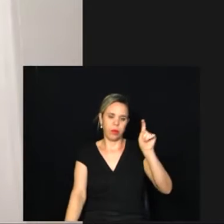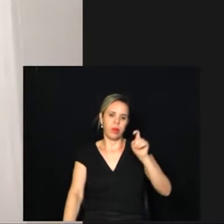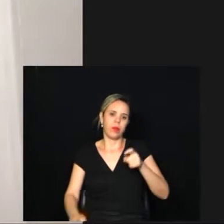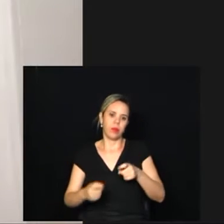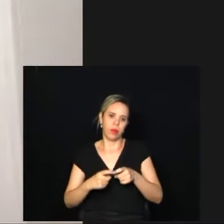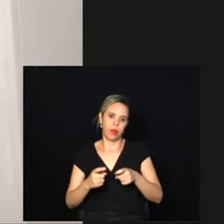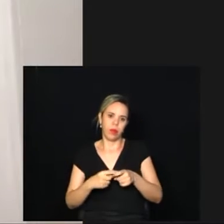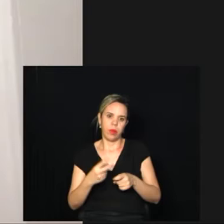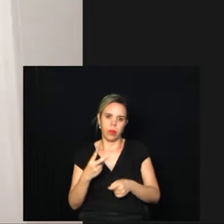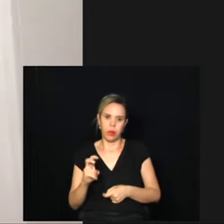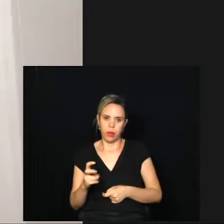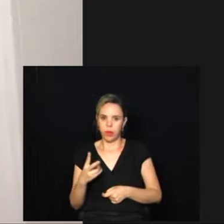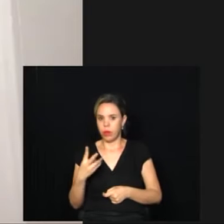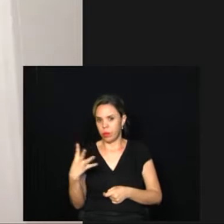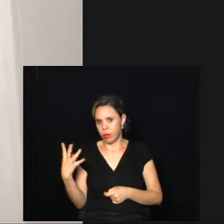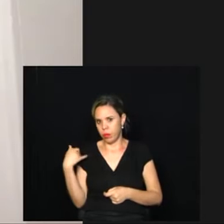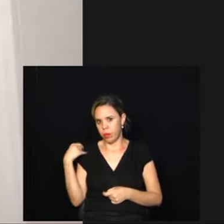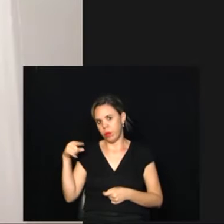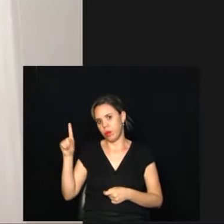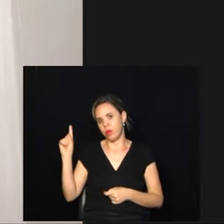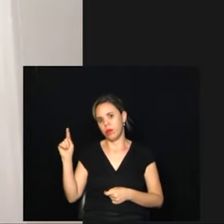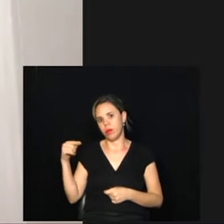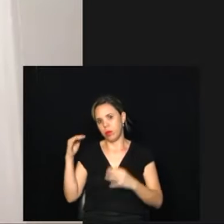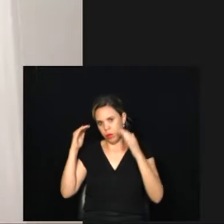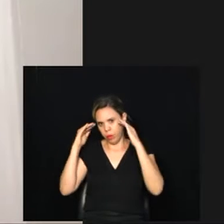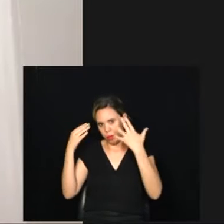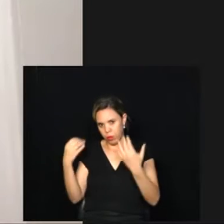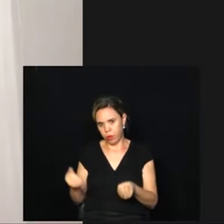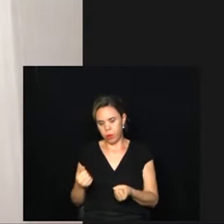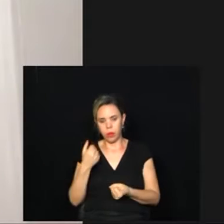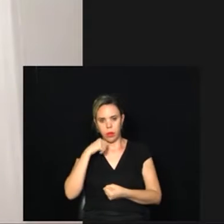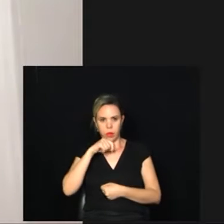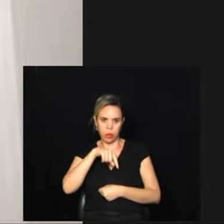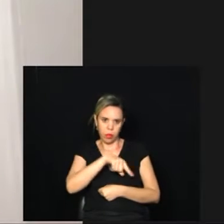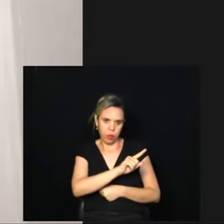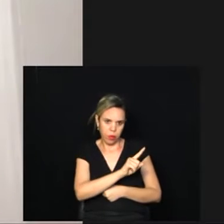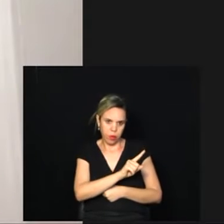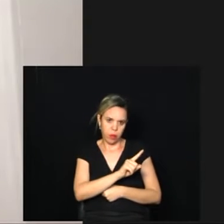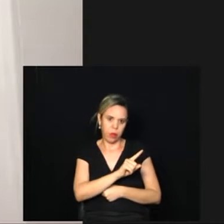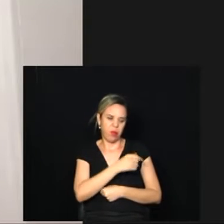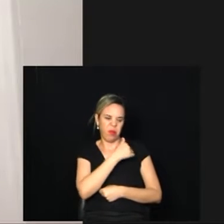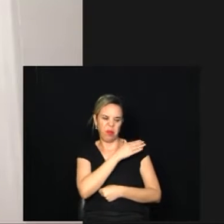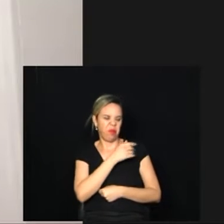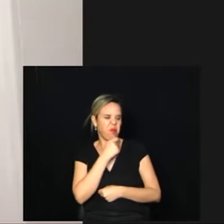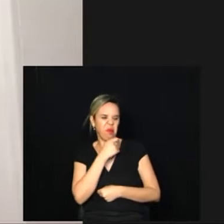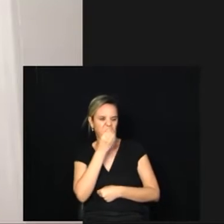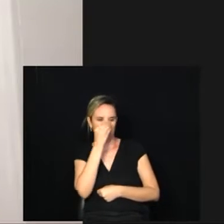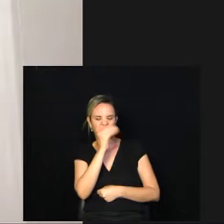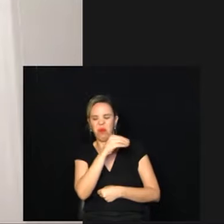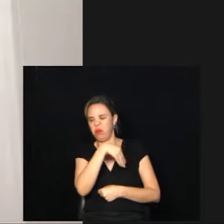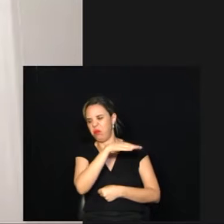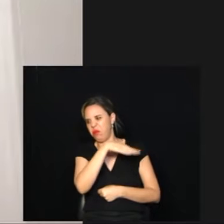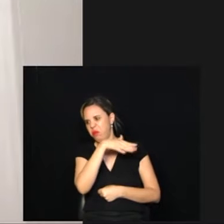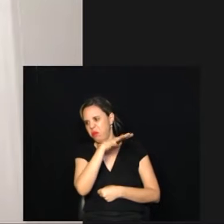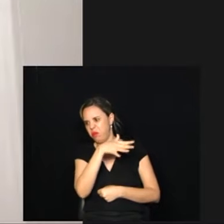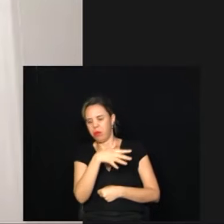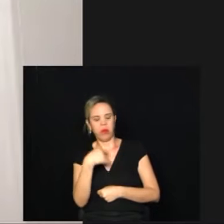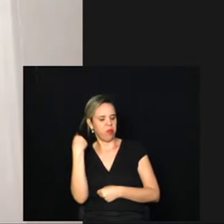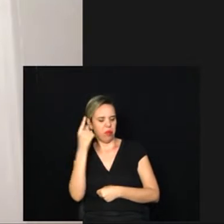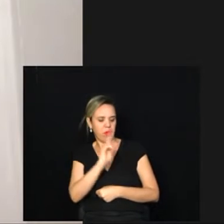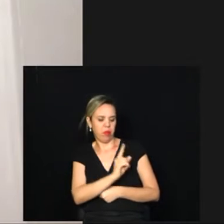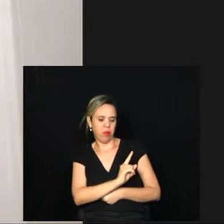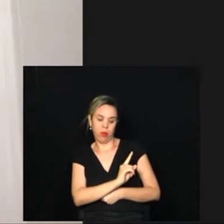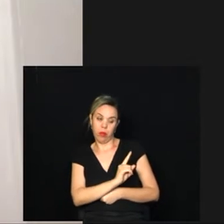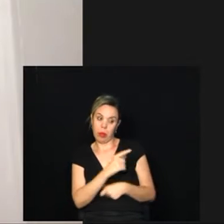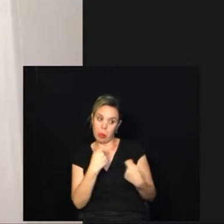com 24 anos na época, eu acatei a ordem da minha mãe, com muito preconceito ainda, porque eu falei para ela, eu não tô louca, eu